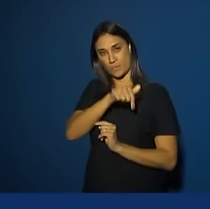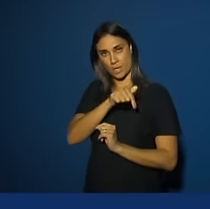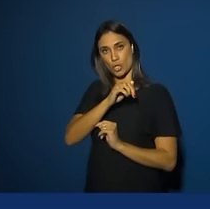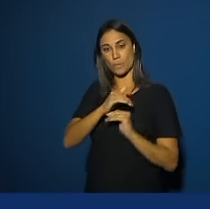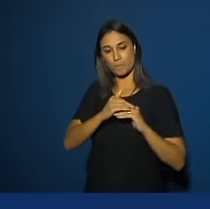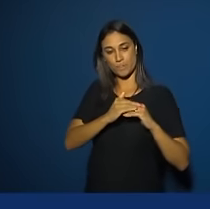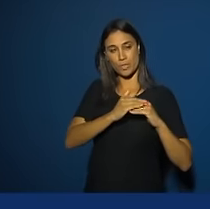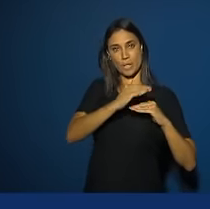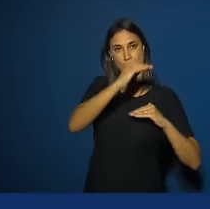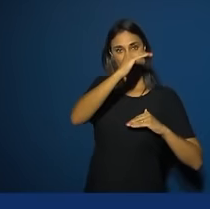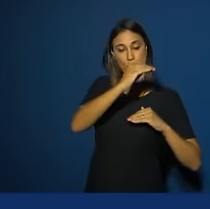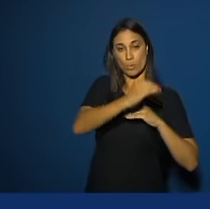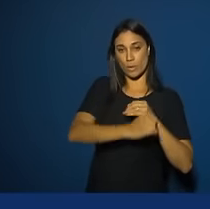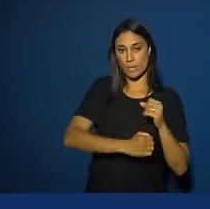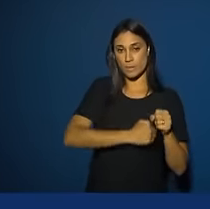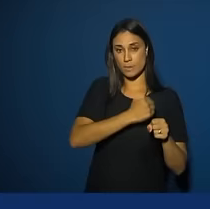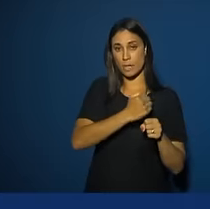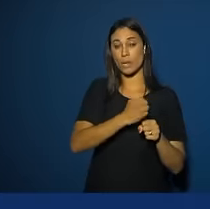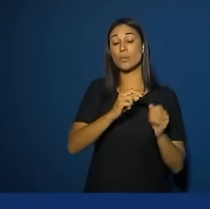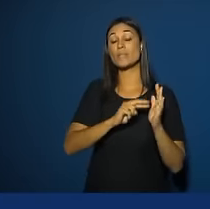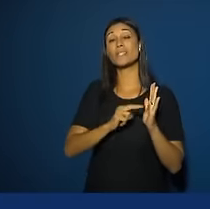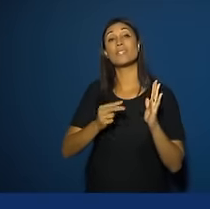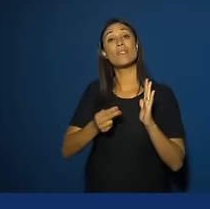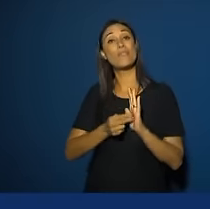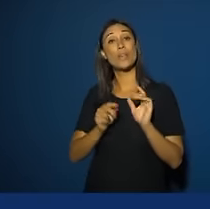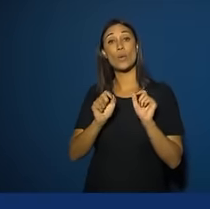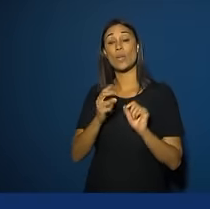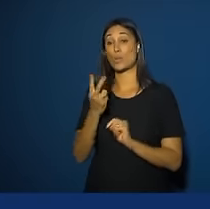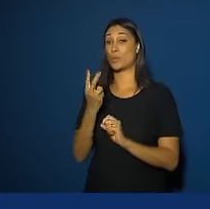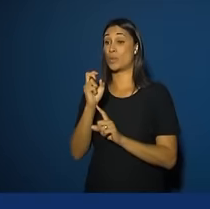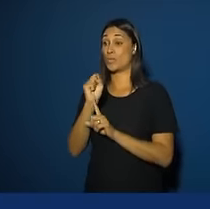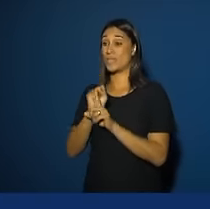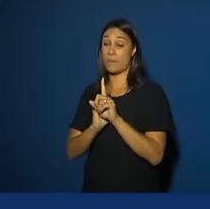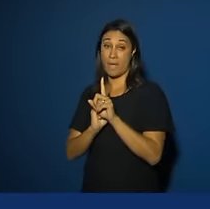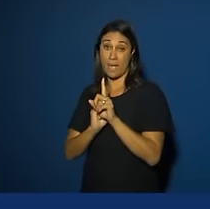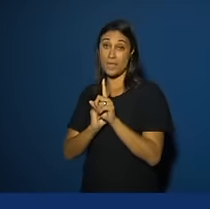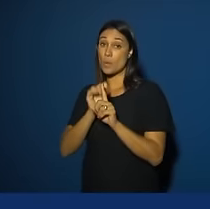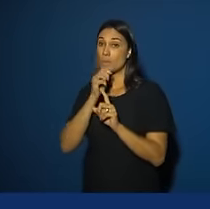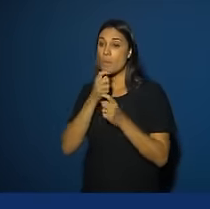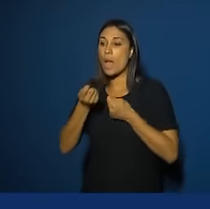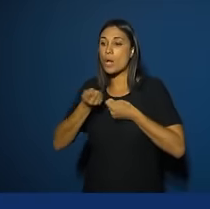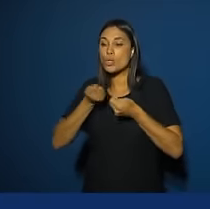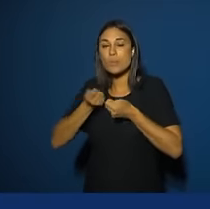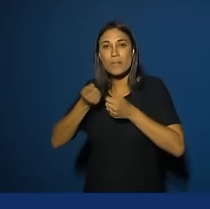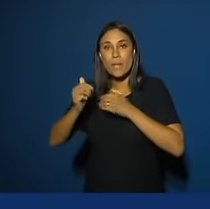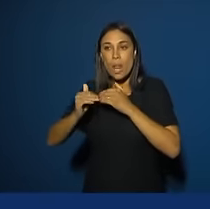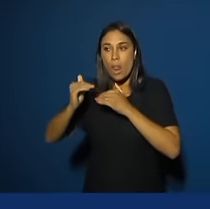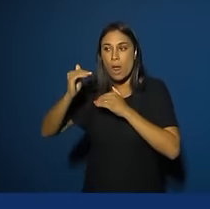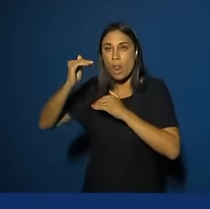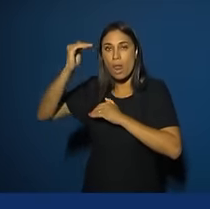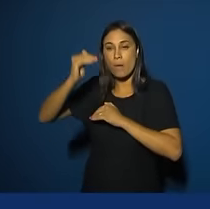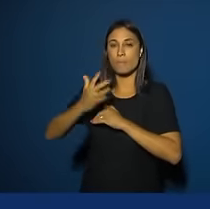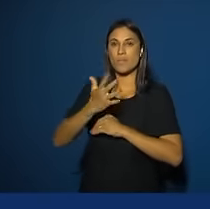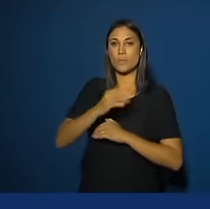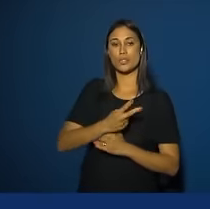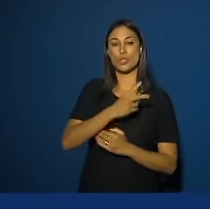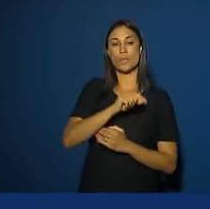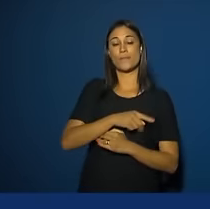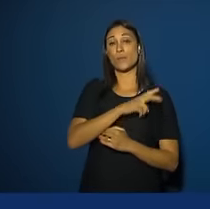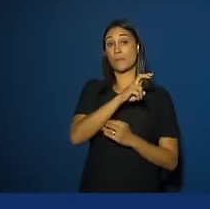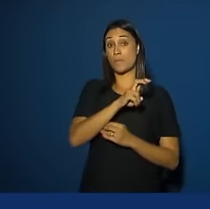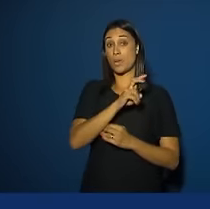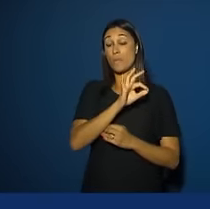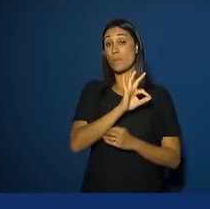1,7 de crescimento esse ano, significa que no segundo semestre do ano a economia vai estar com um ritmo de crescimento ali por volta de